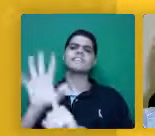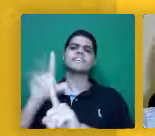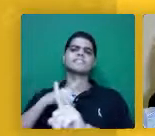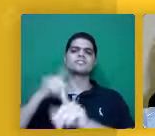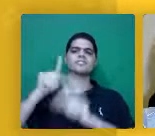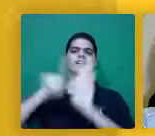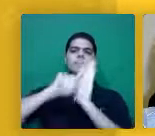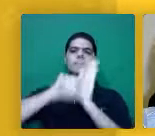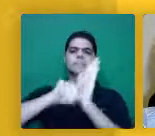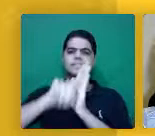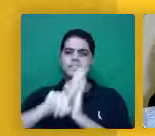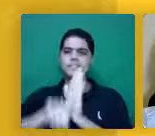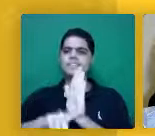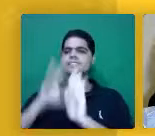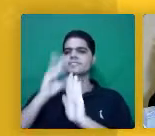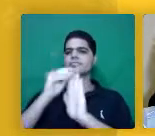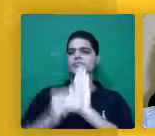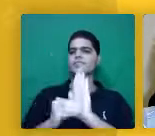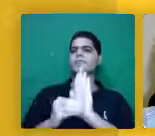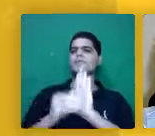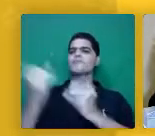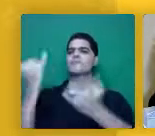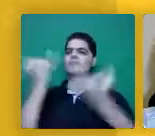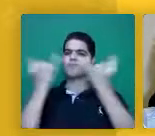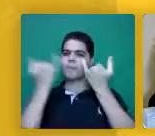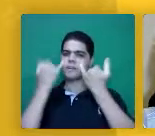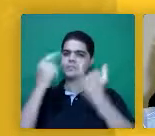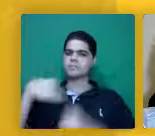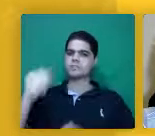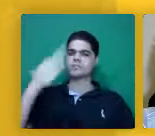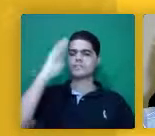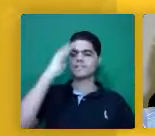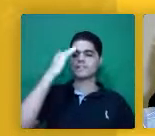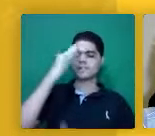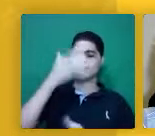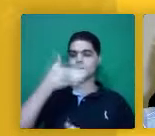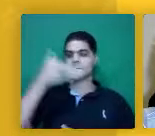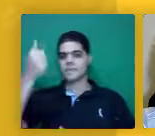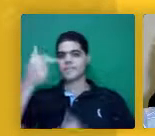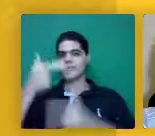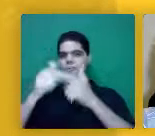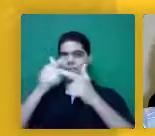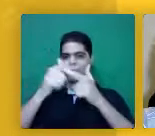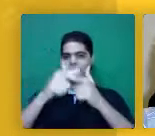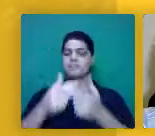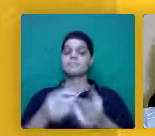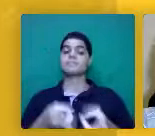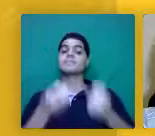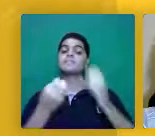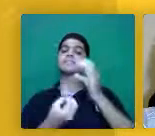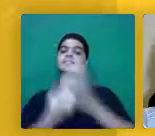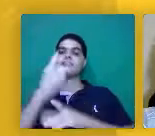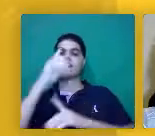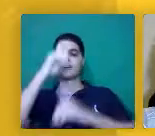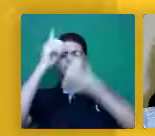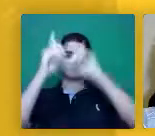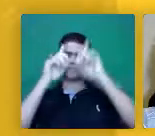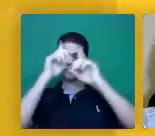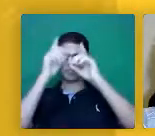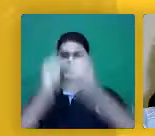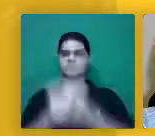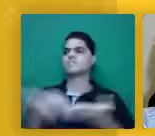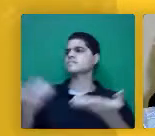insumos para que vocês possam entender melhor o problema e propor as soluções. Então, é muito importante que, eu me interesso pelo turismo comunitário,